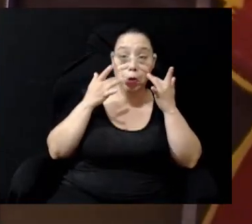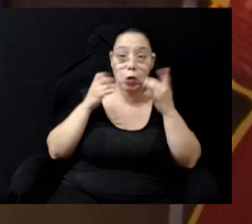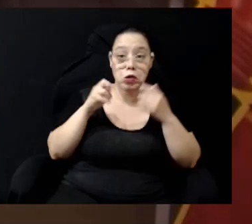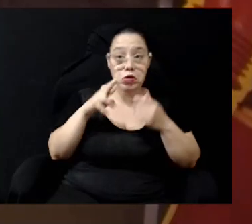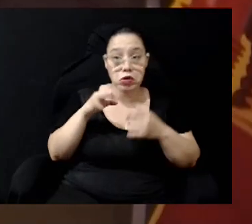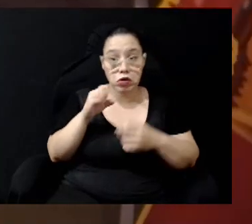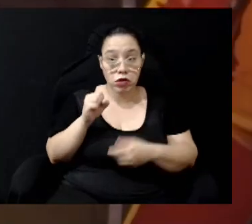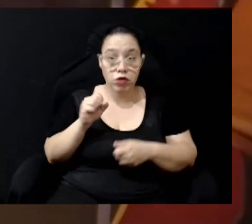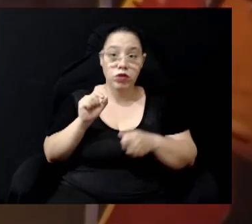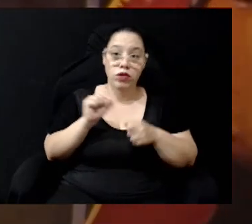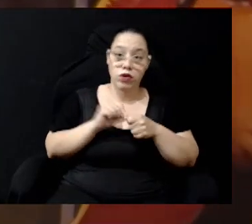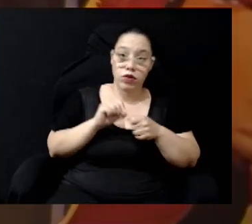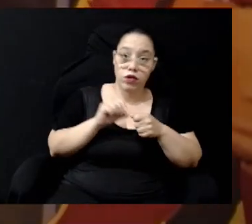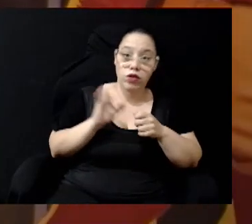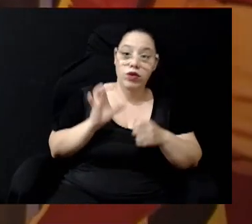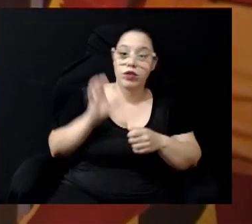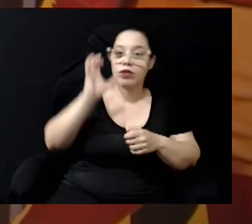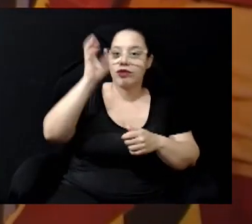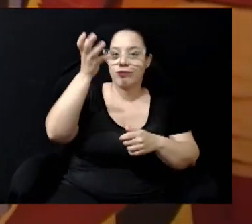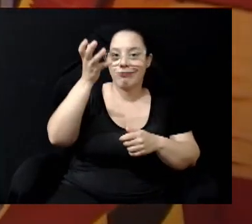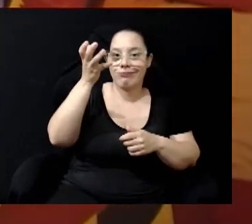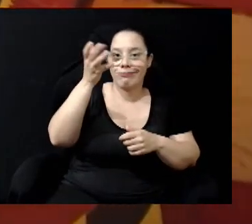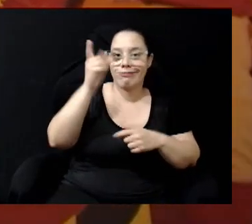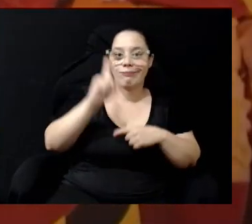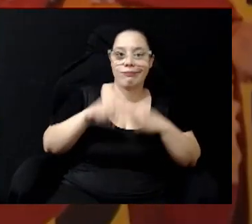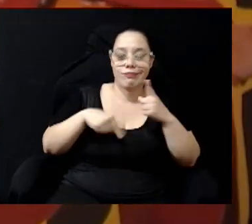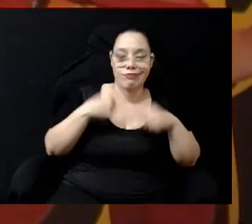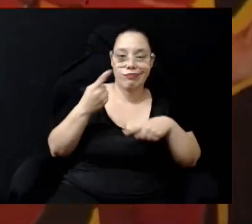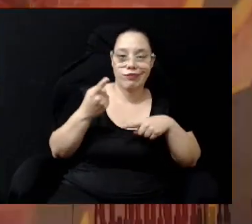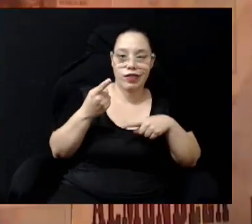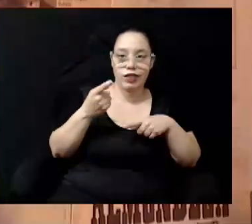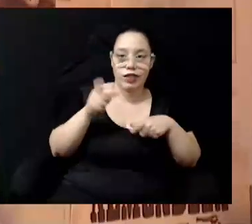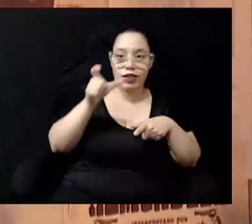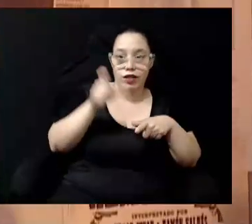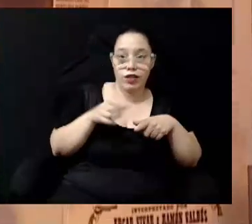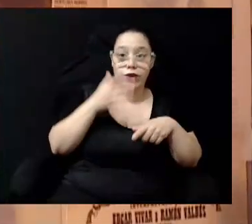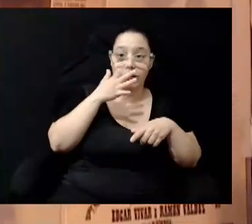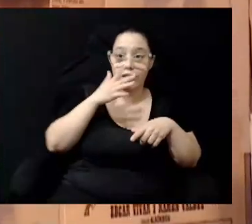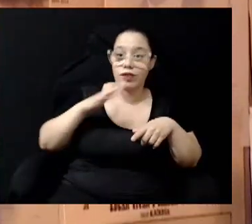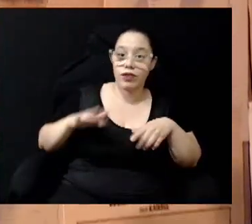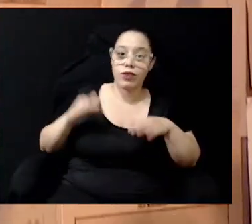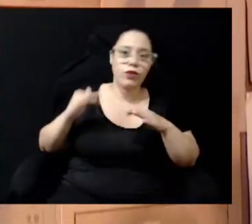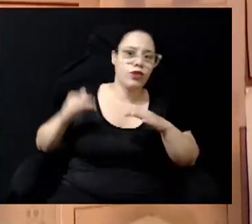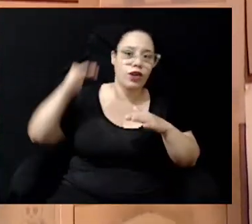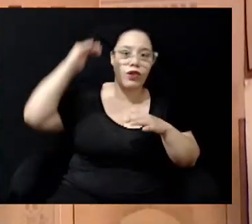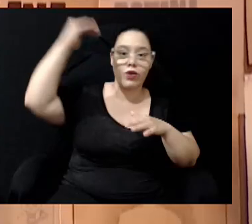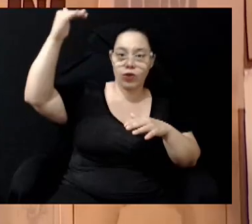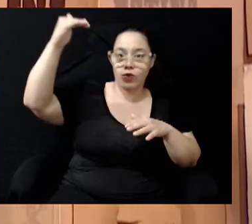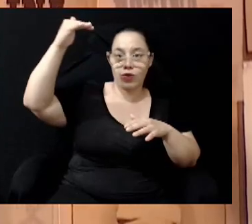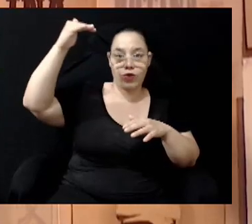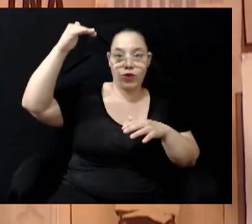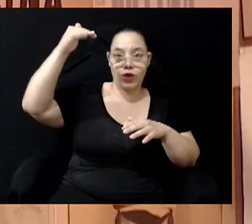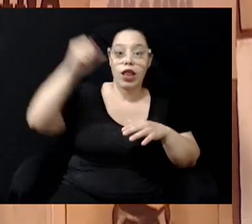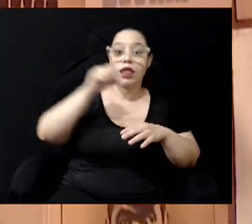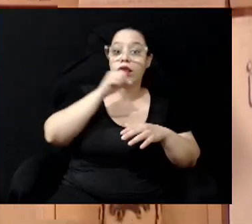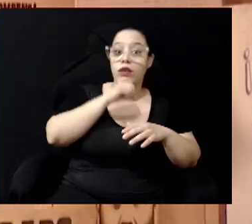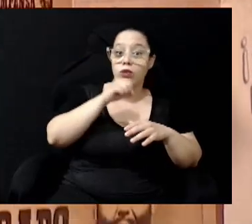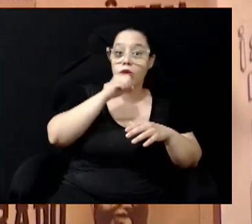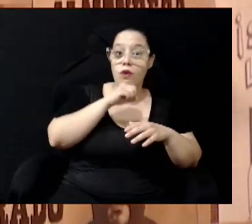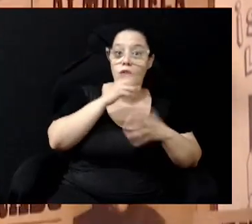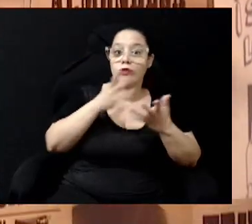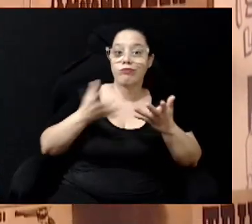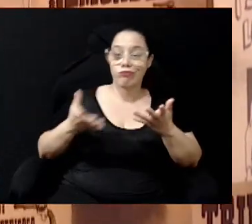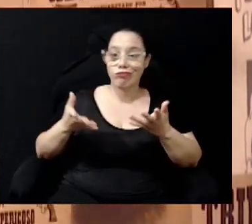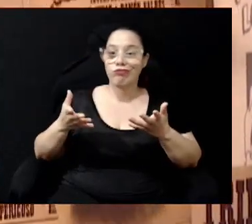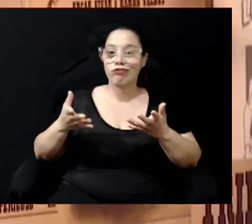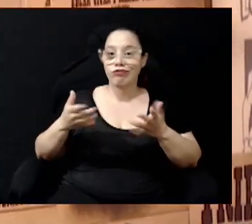Chaves acontecer, embora muitos faziam ali o personagem de criança, mas já eram adultos, né? Alguns até idosos, Então, a exposição